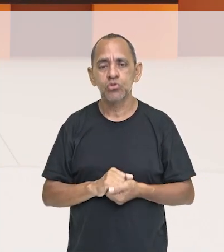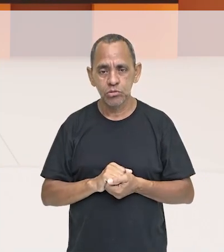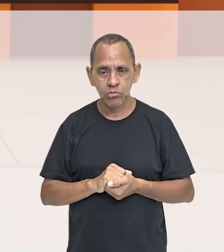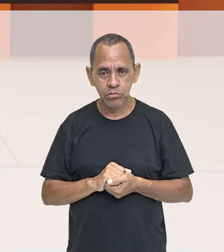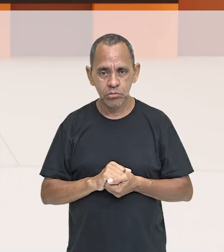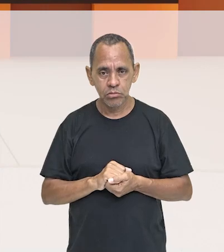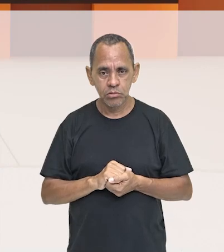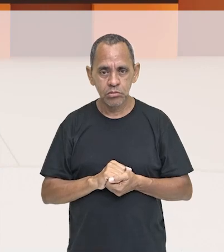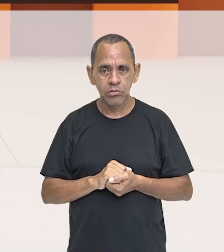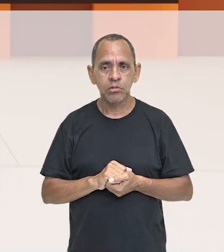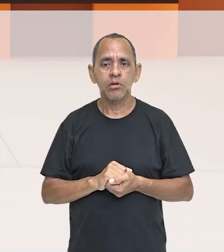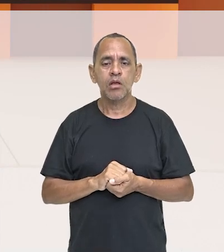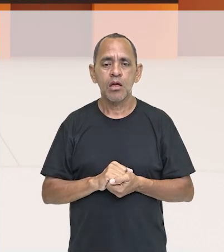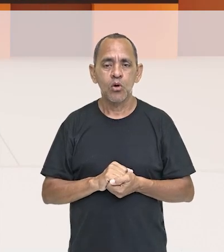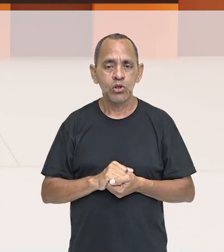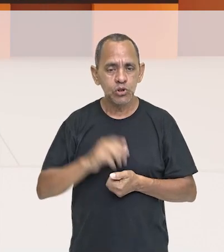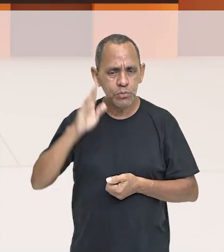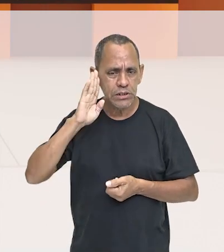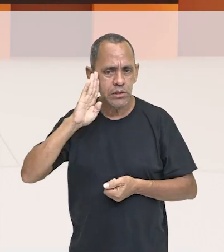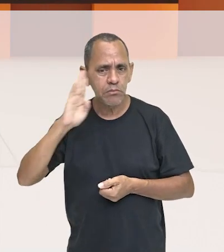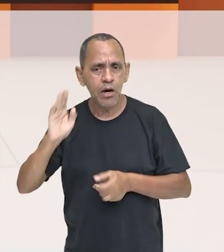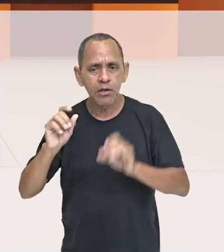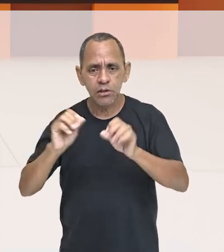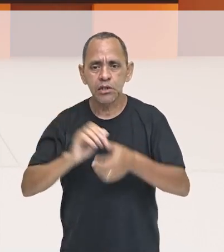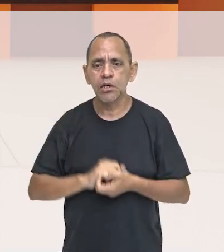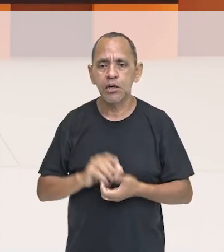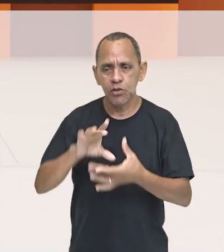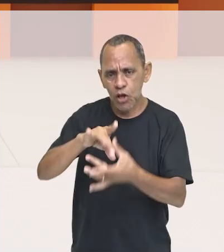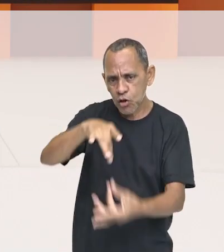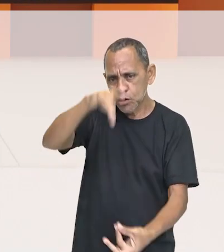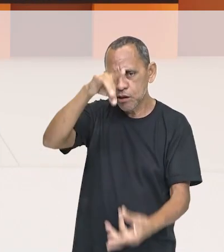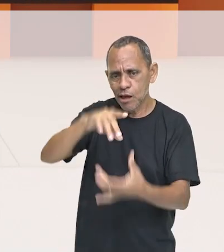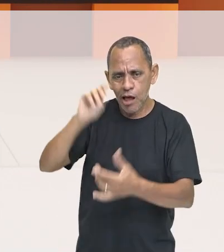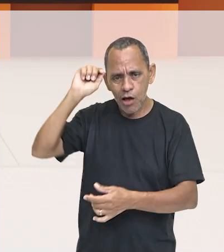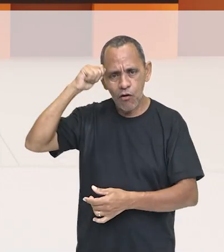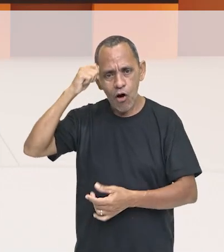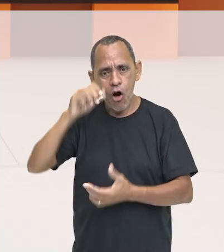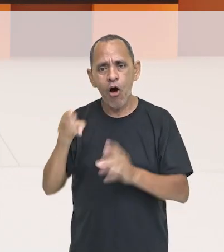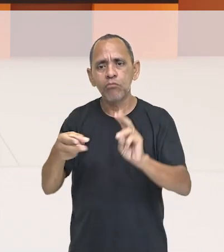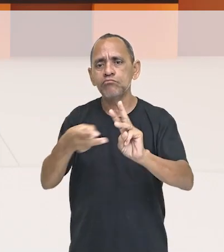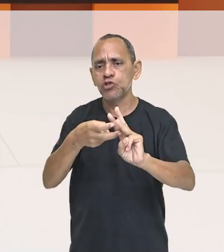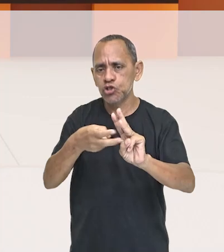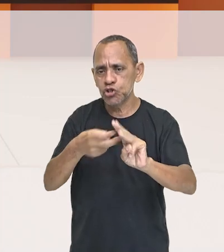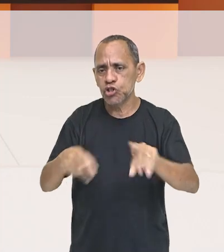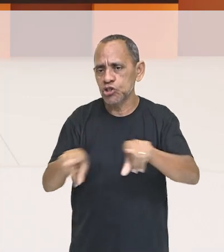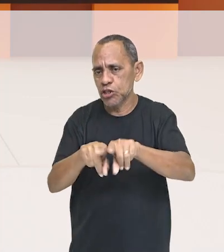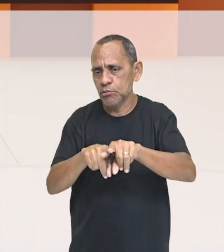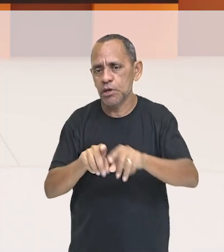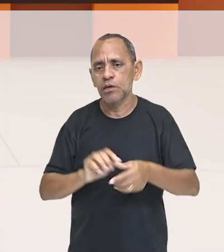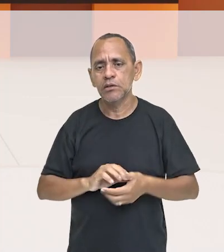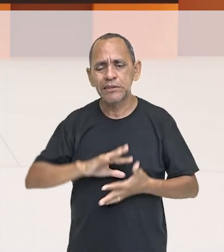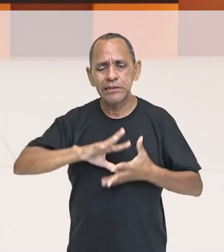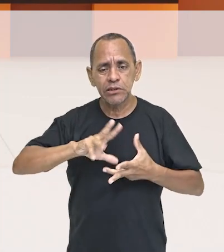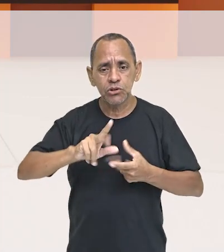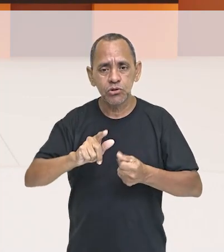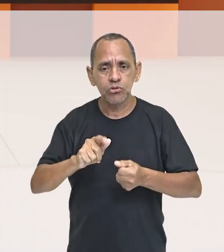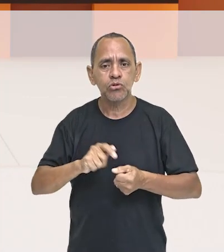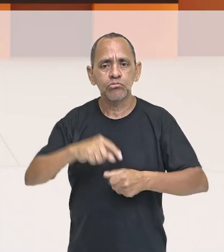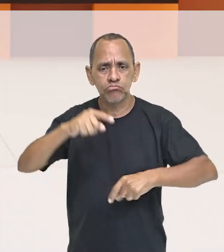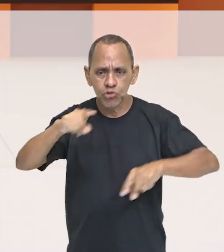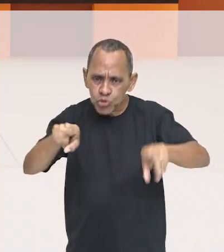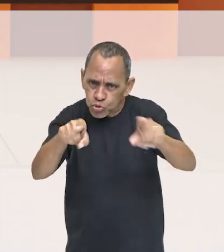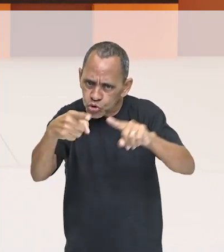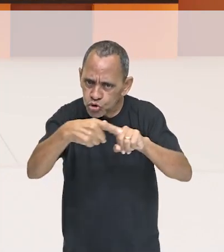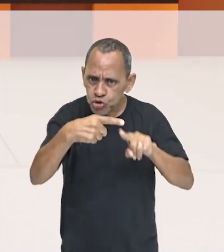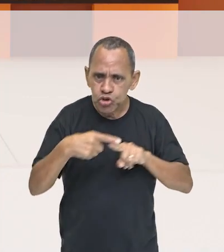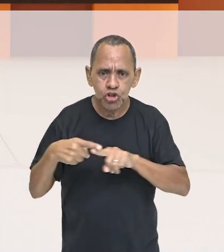em controles da força das encantarias afro-indígenas. Todos esses elementos são